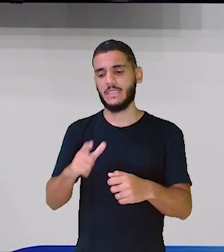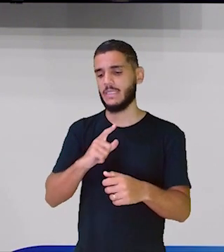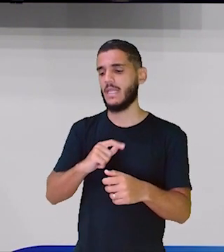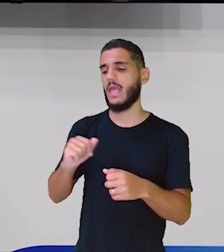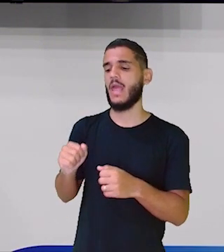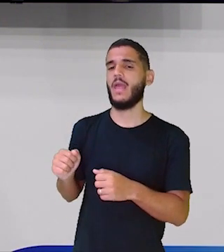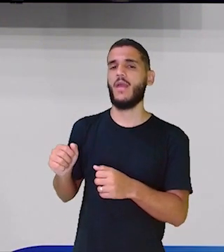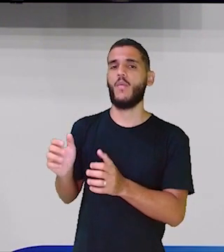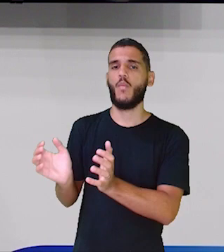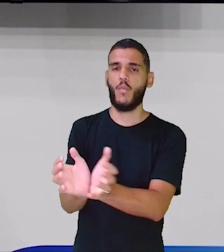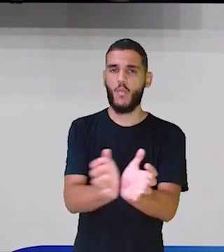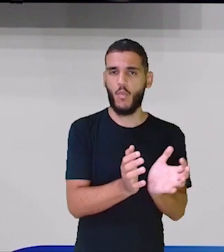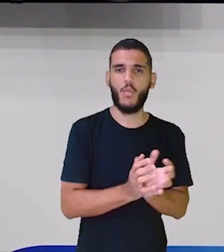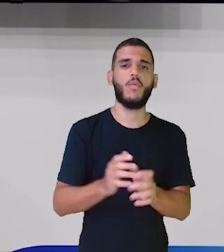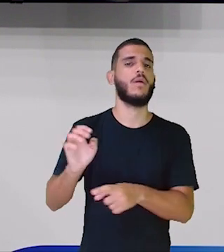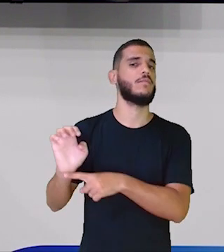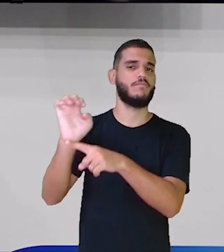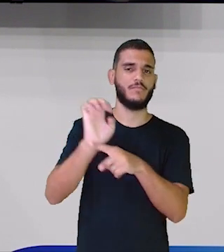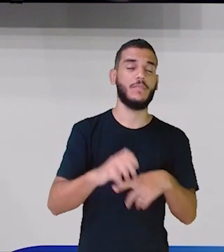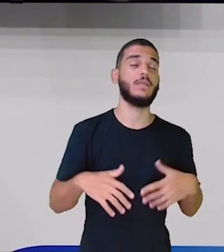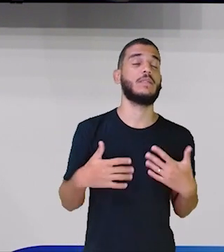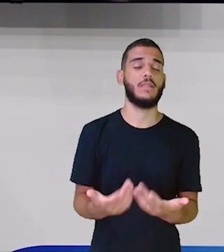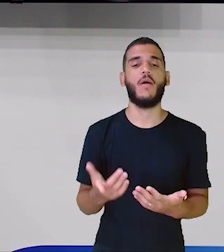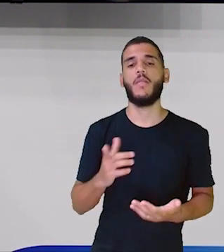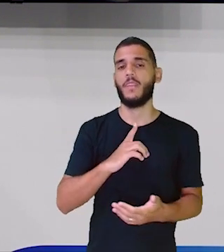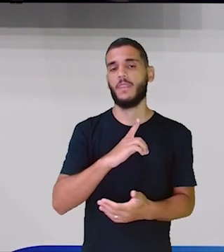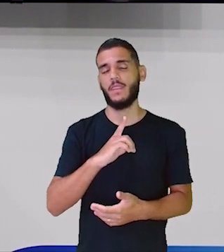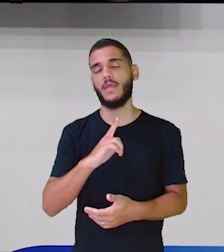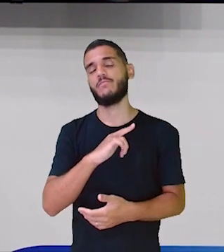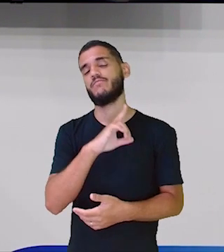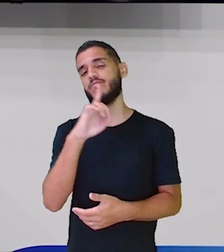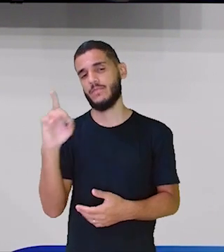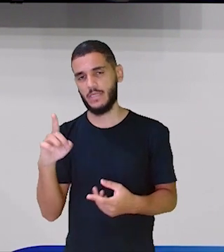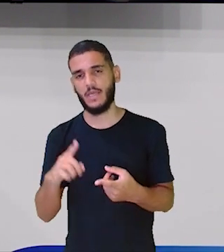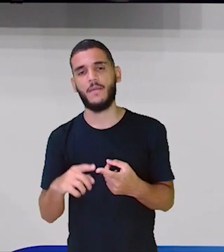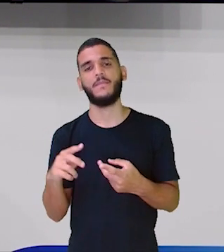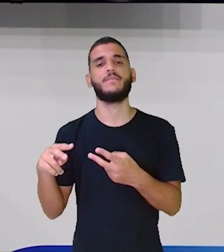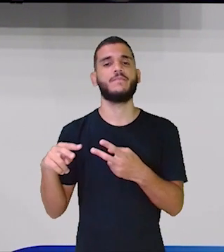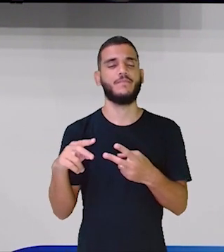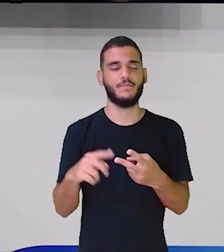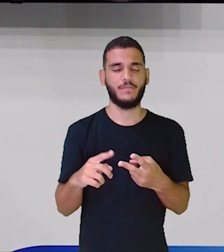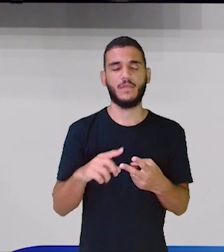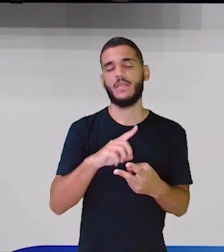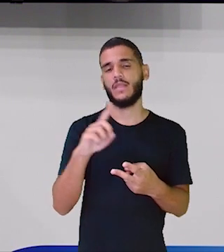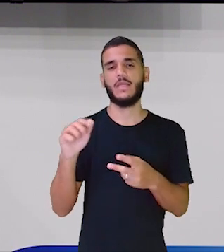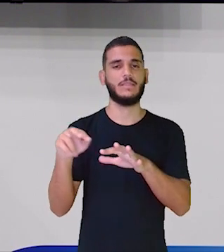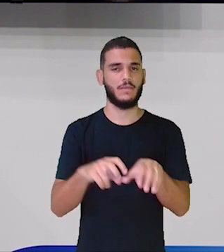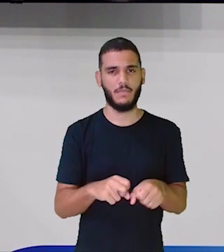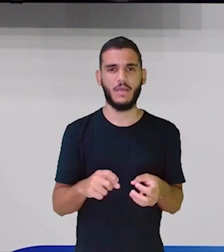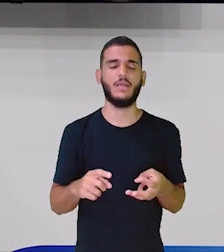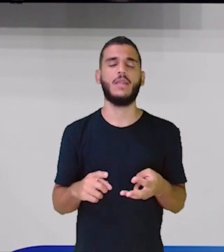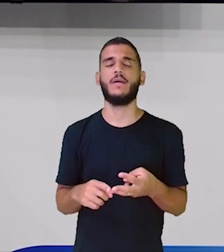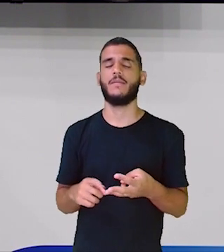da cidade, daquela região. Tem a data, o dia da semana e o ano.